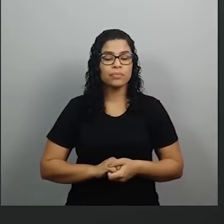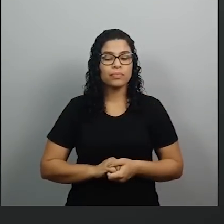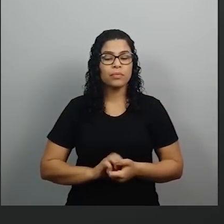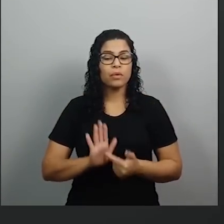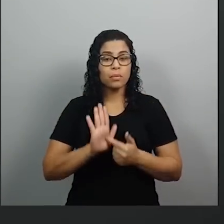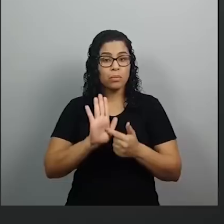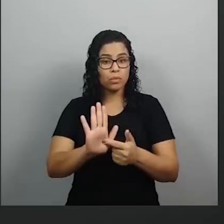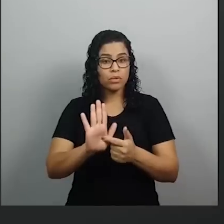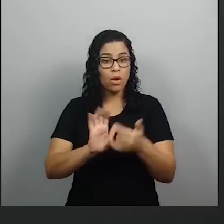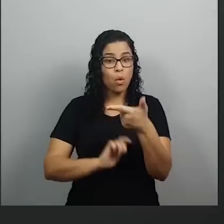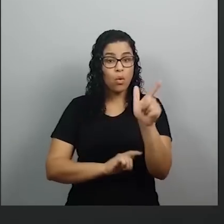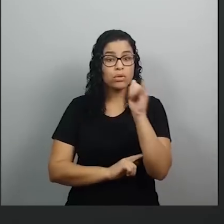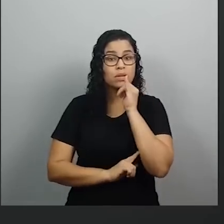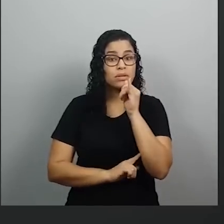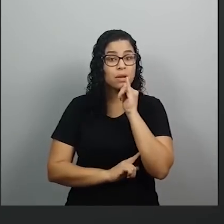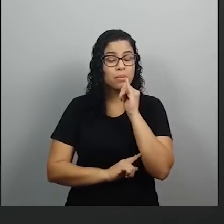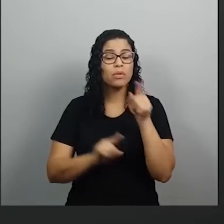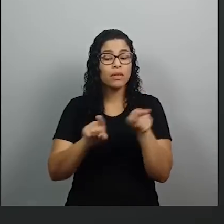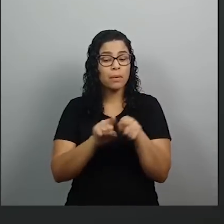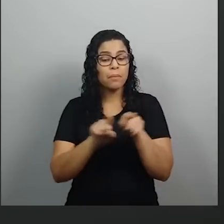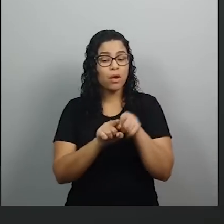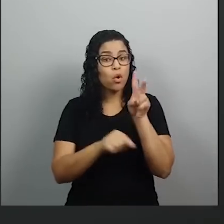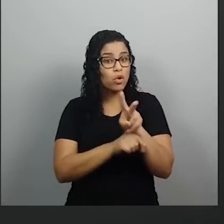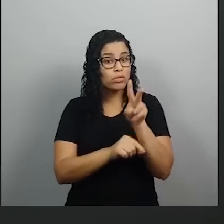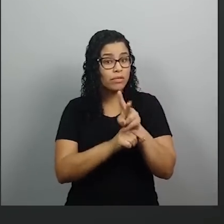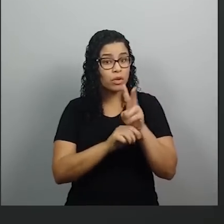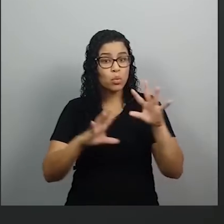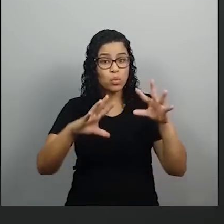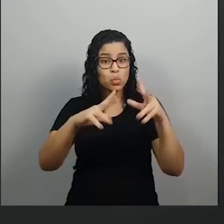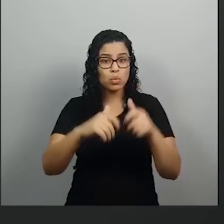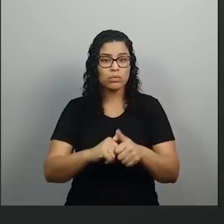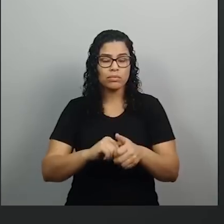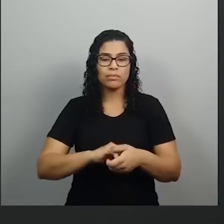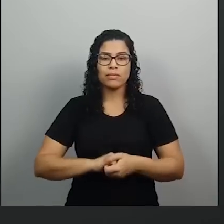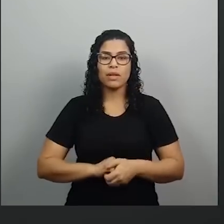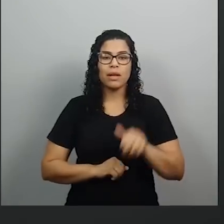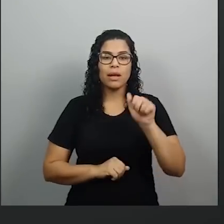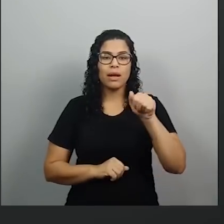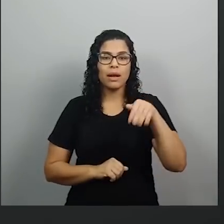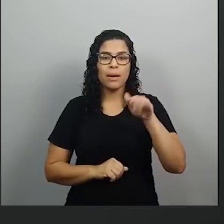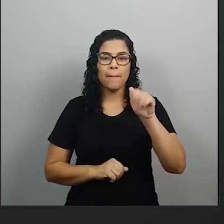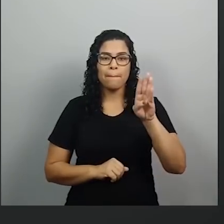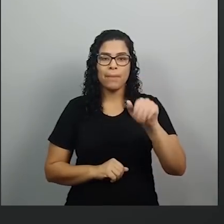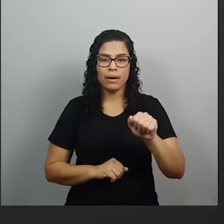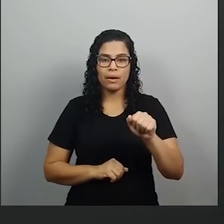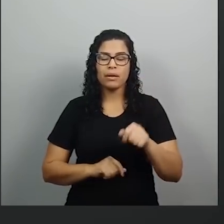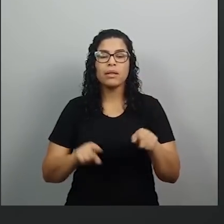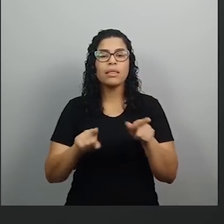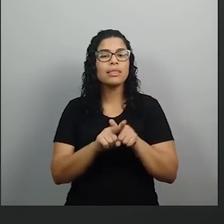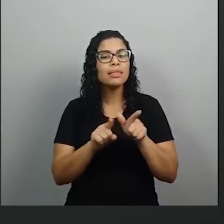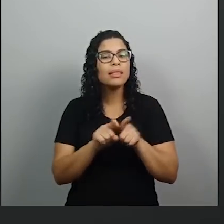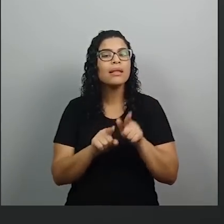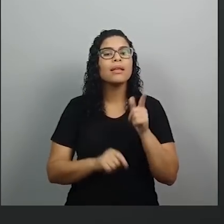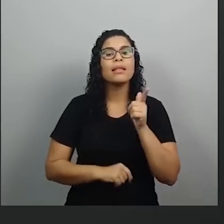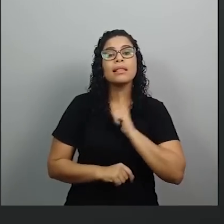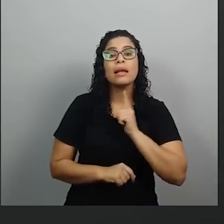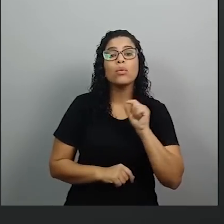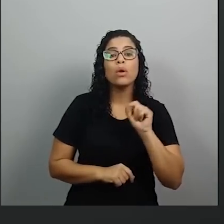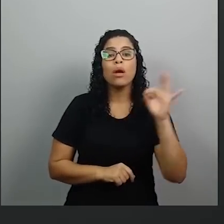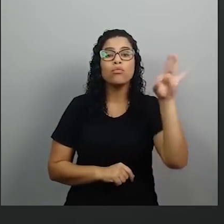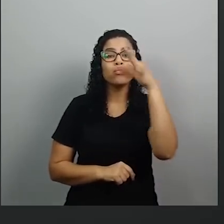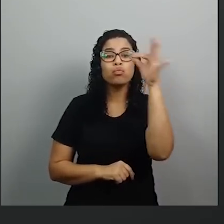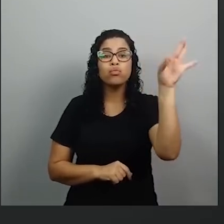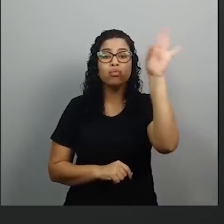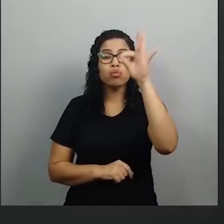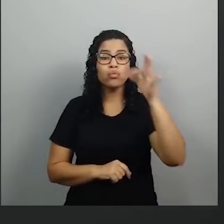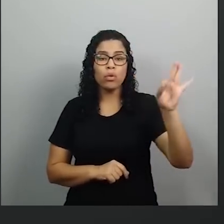te mostrar aqui um outro exemplo de conservação total. Olha aqui. Âmbar. Tem vários insetos conservados em âmbar. É